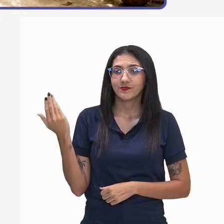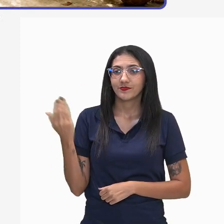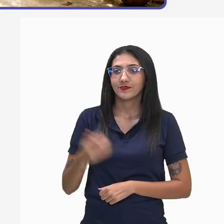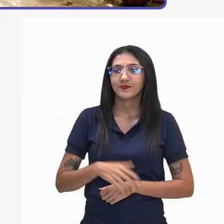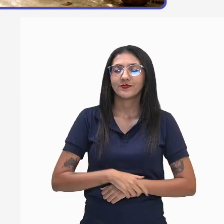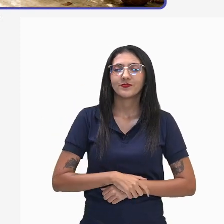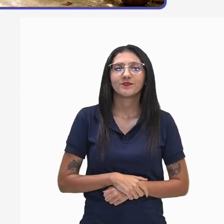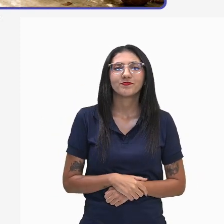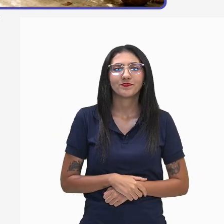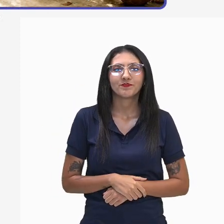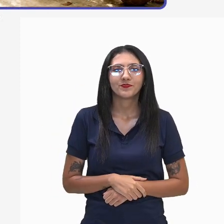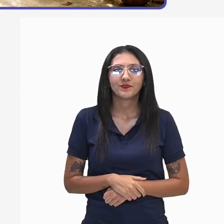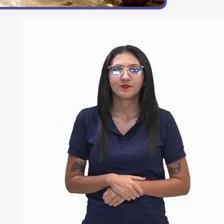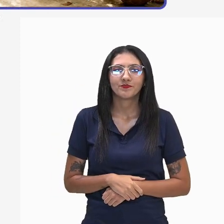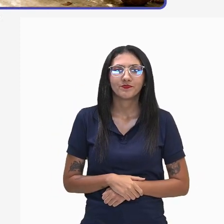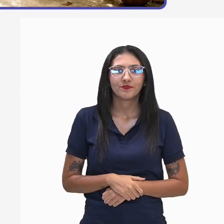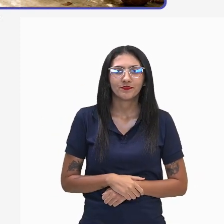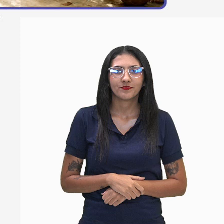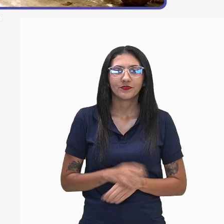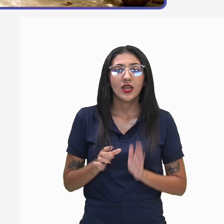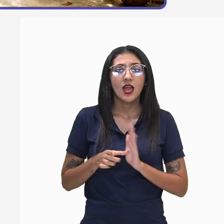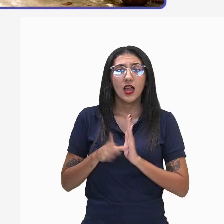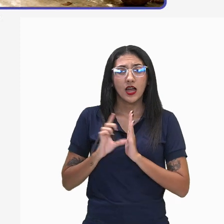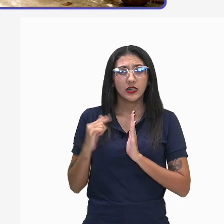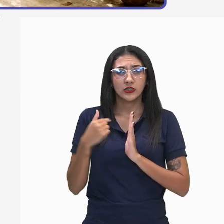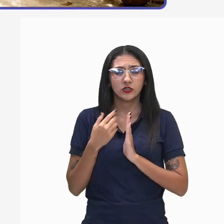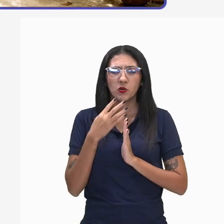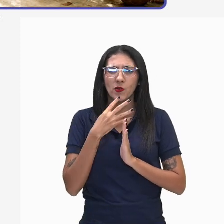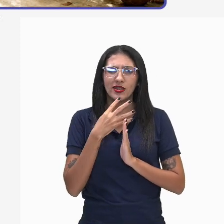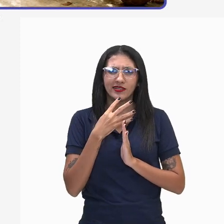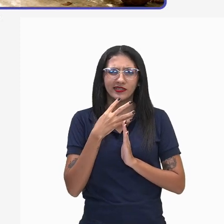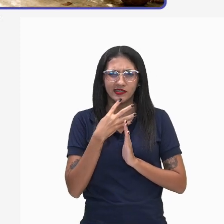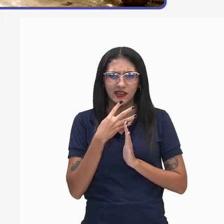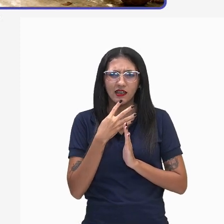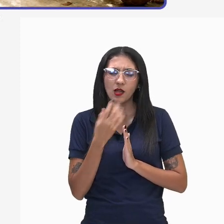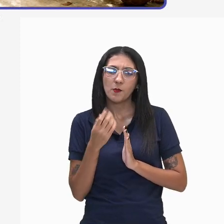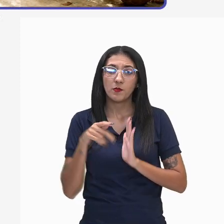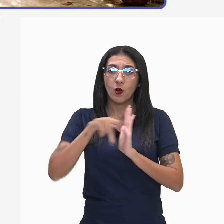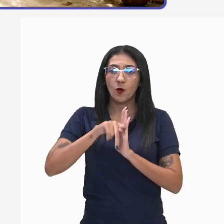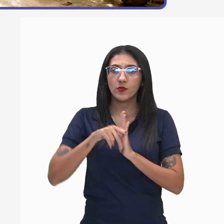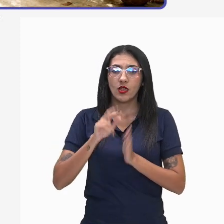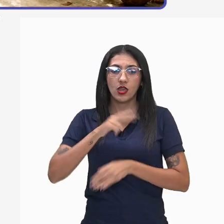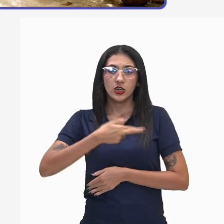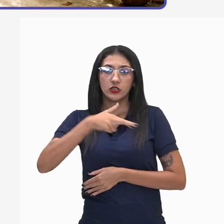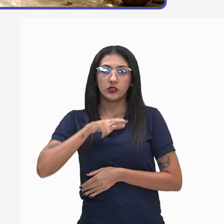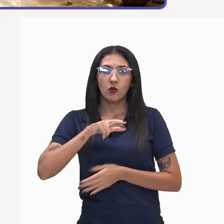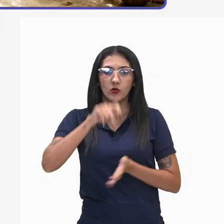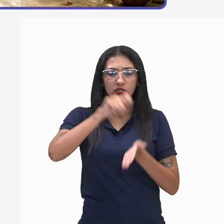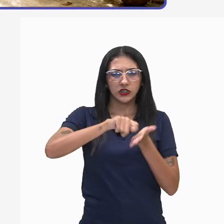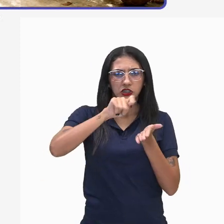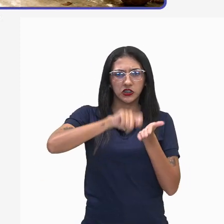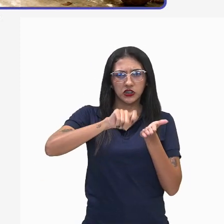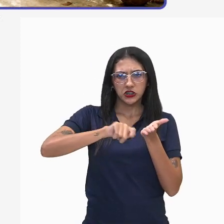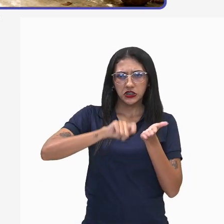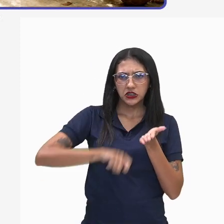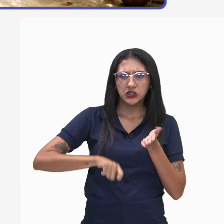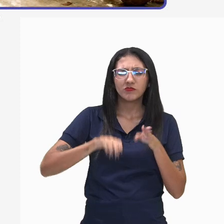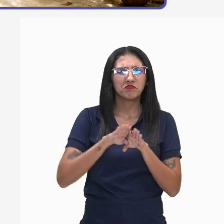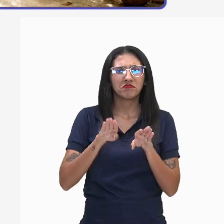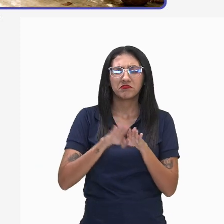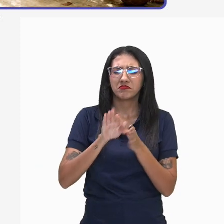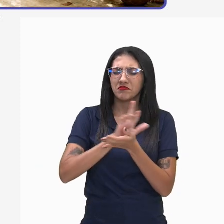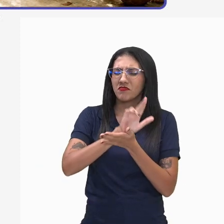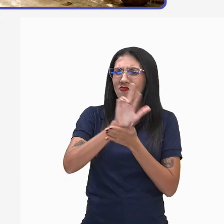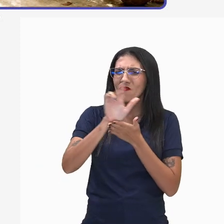lá? Antes de conhecer as tradições religiosas escritas e sua vasta variedade